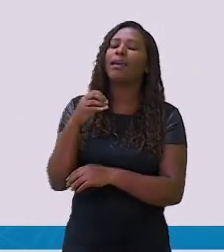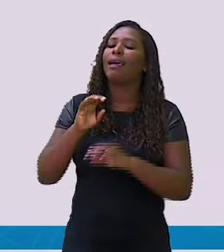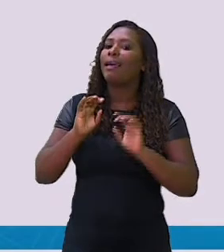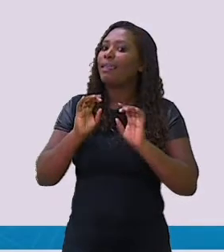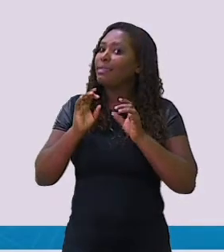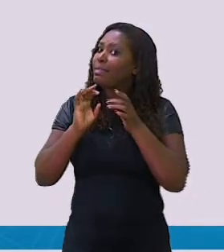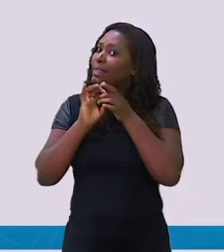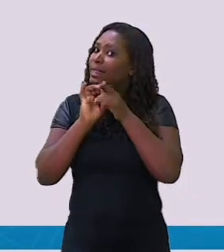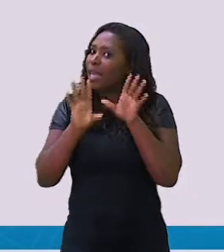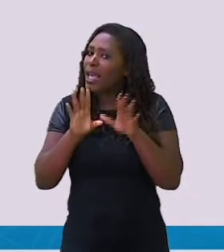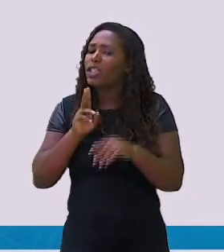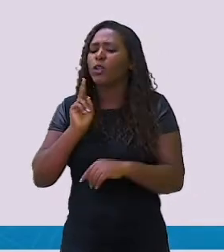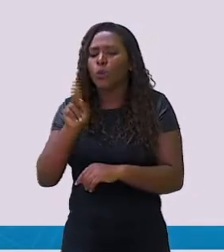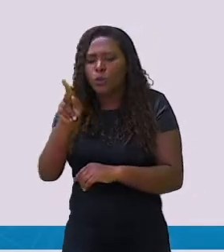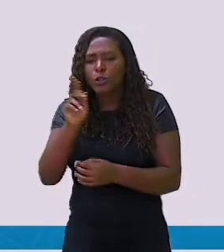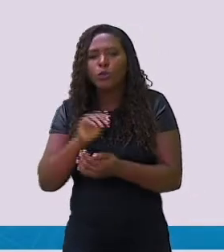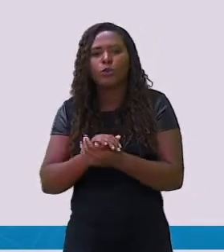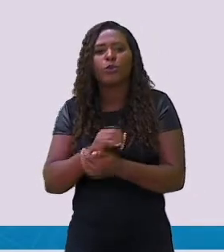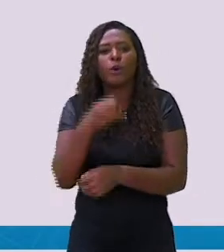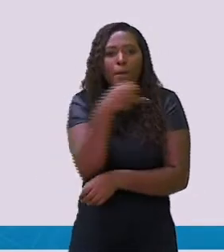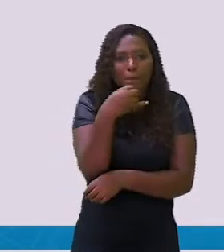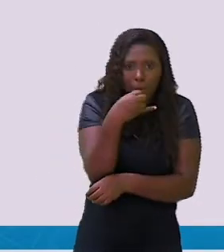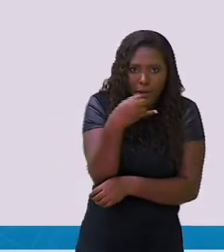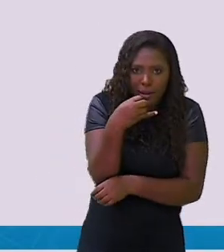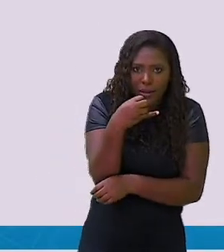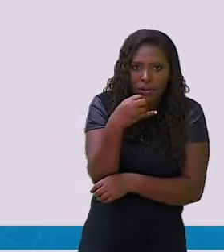somar para nós vamos somar